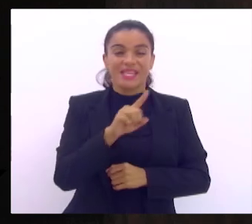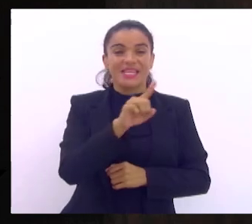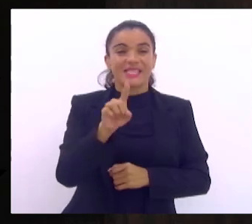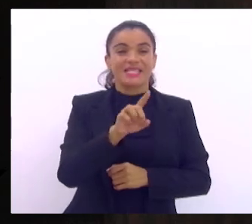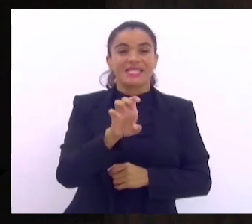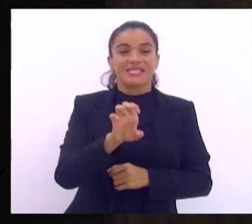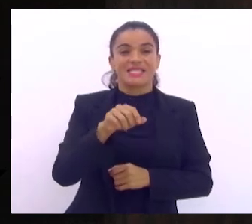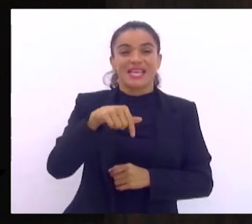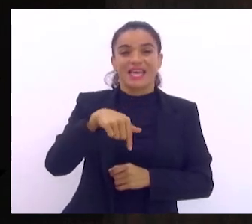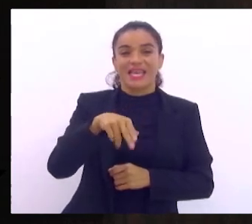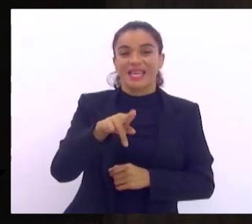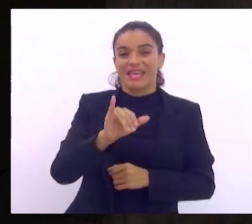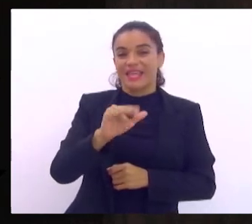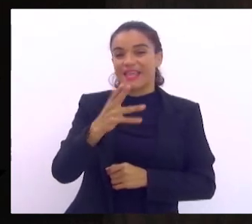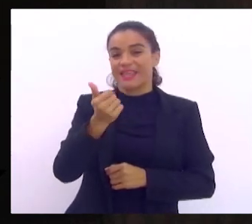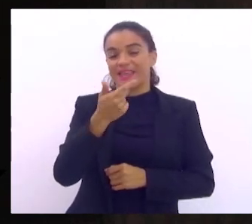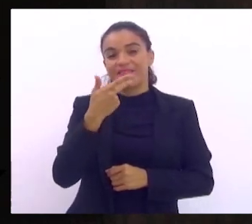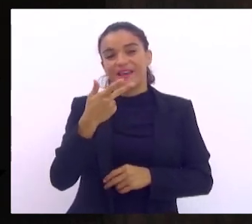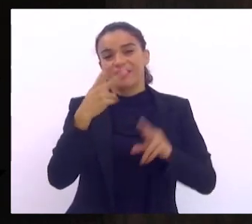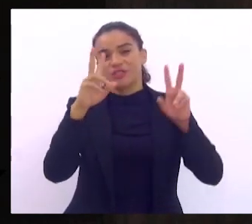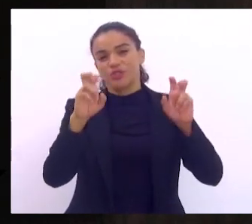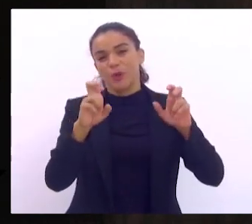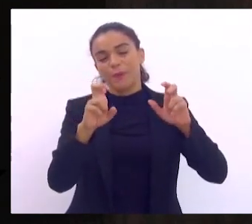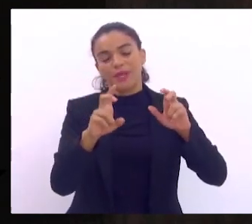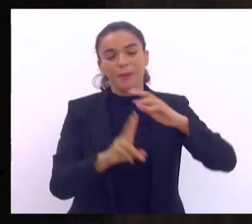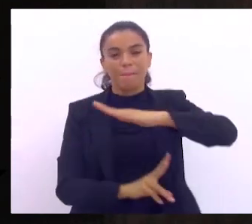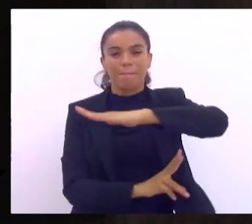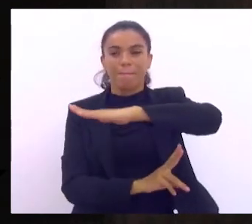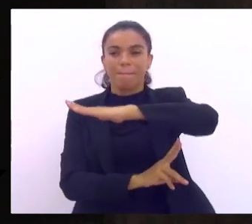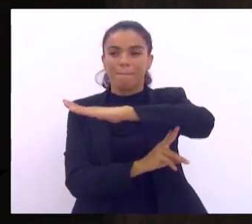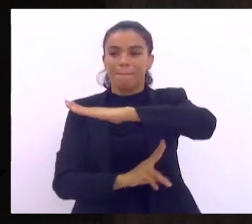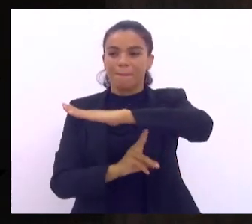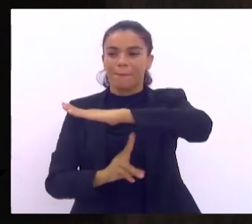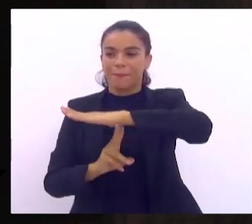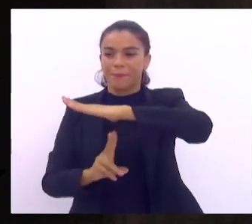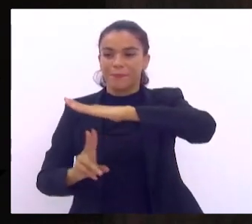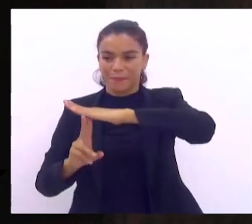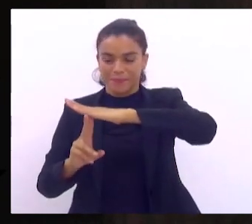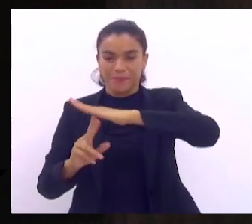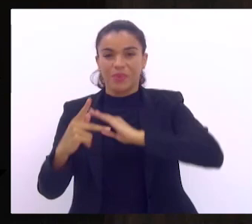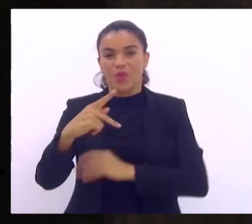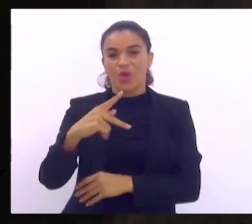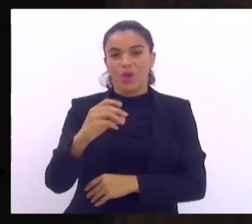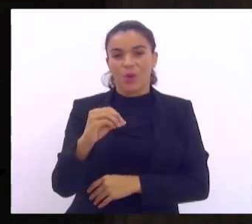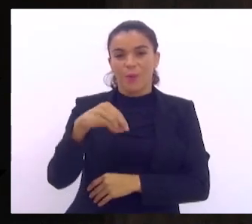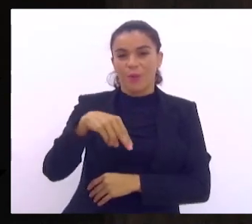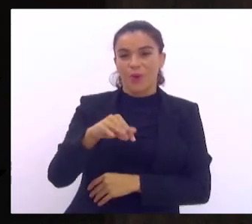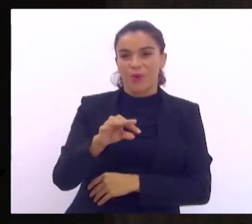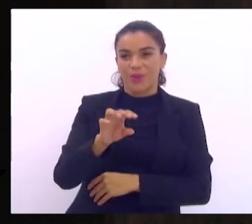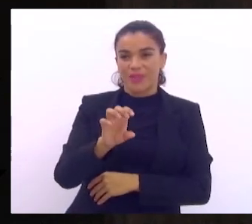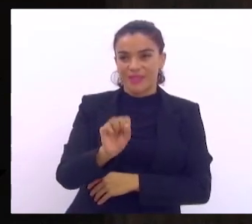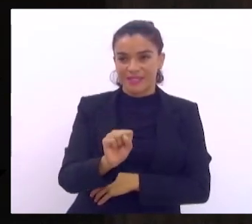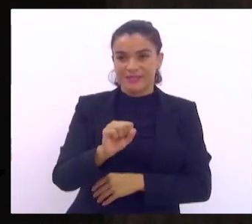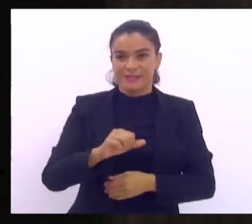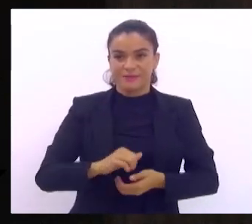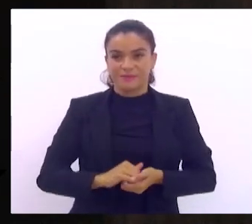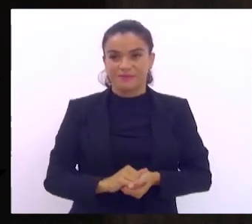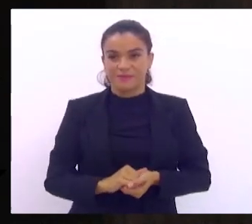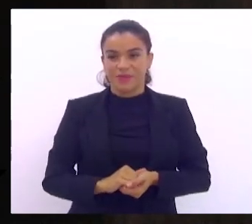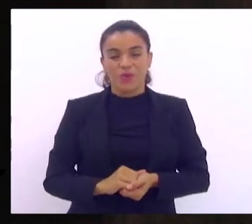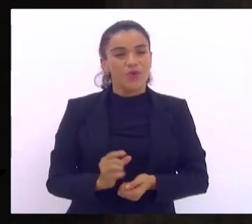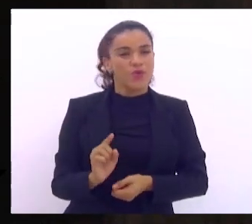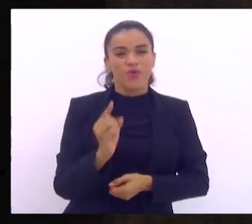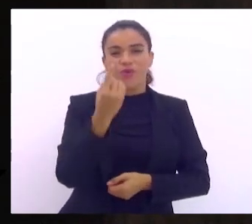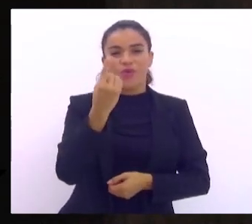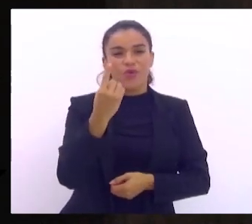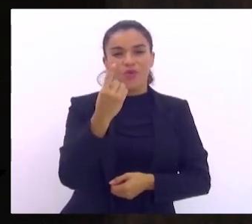tem uma frase que diz sobre pontes, que foi citada aqui pelo professor Nelson Rocha dos Santos. Uma ponte